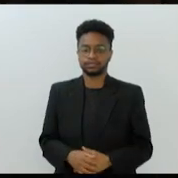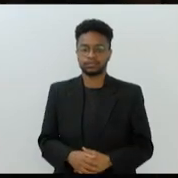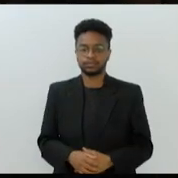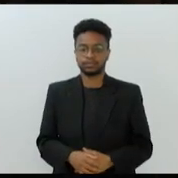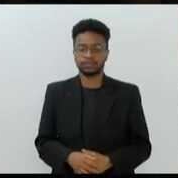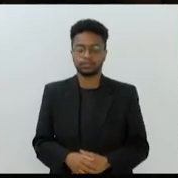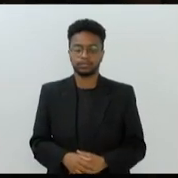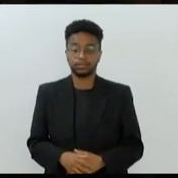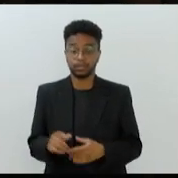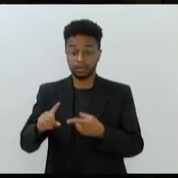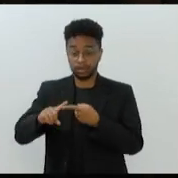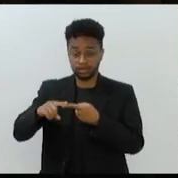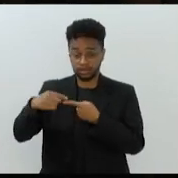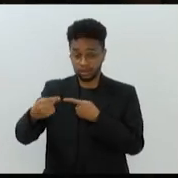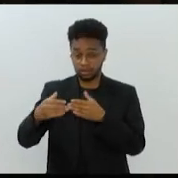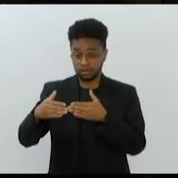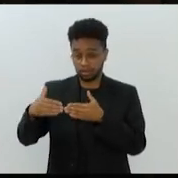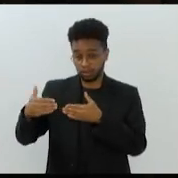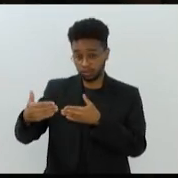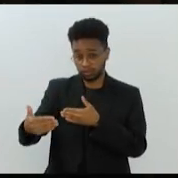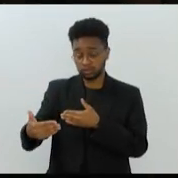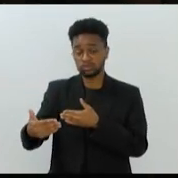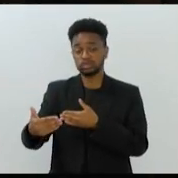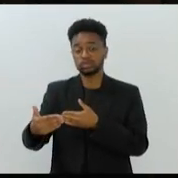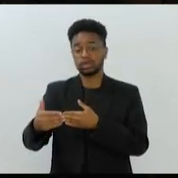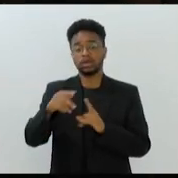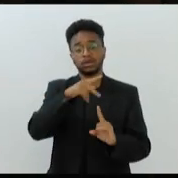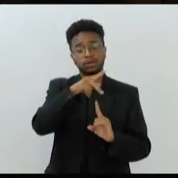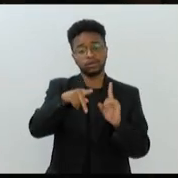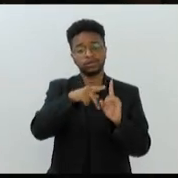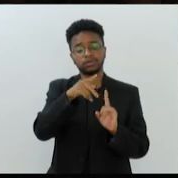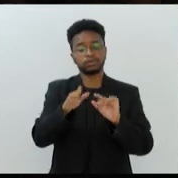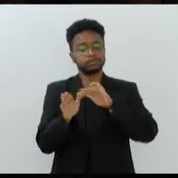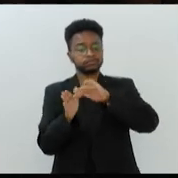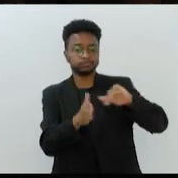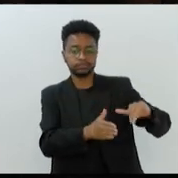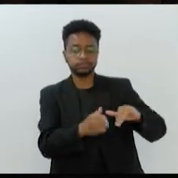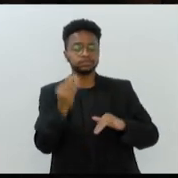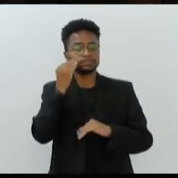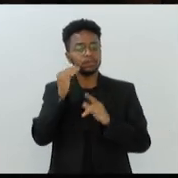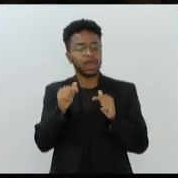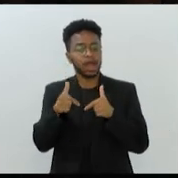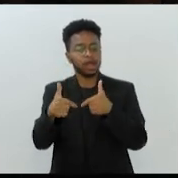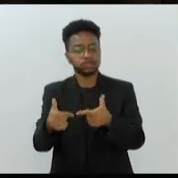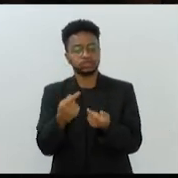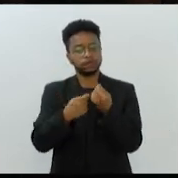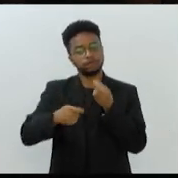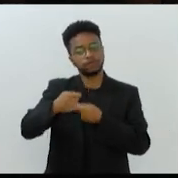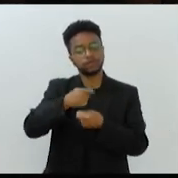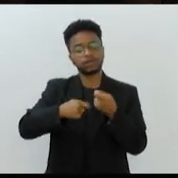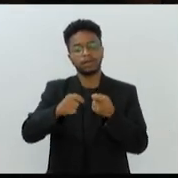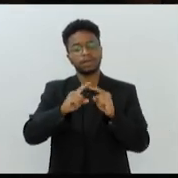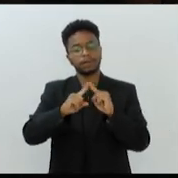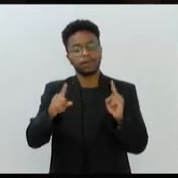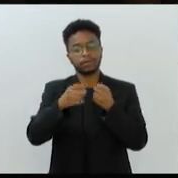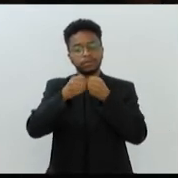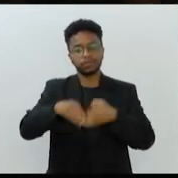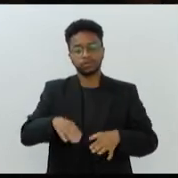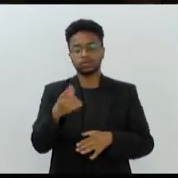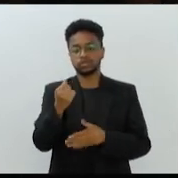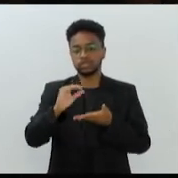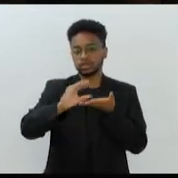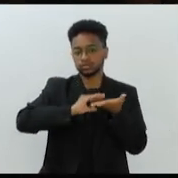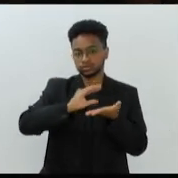A partir dali, ele empurrou o Rio Previdência para fazer operações financeiras que comprometeram a receita de